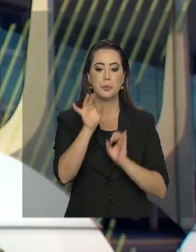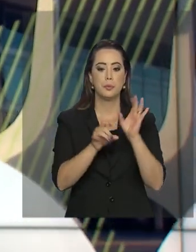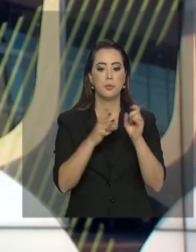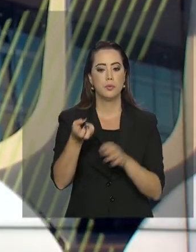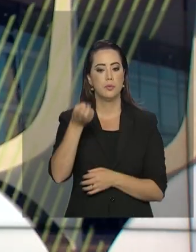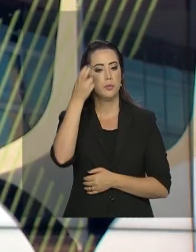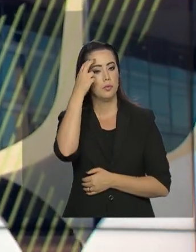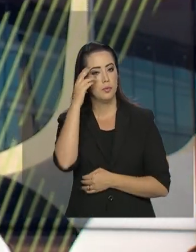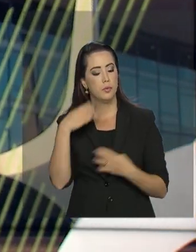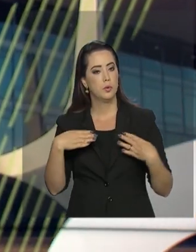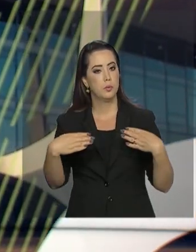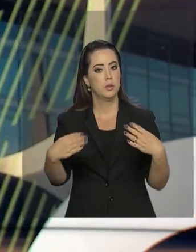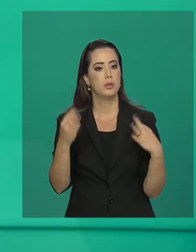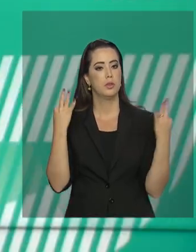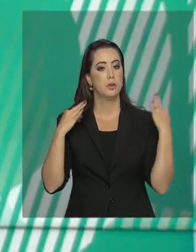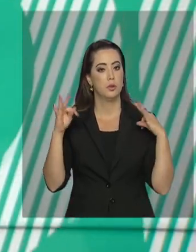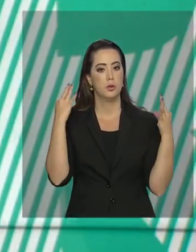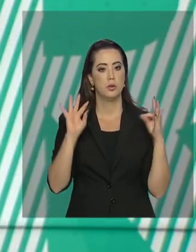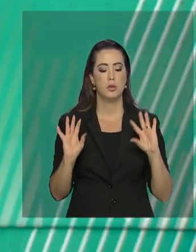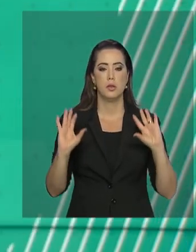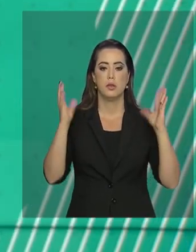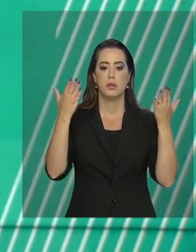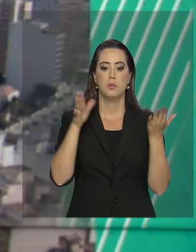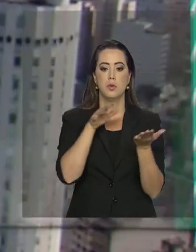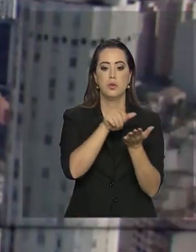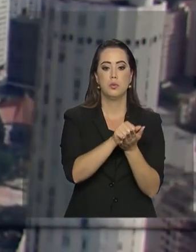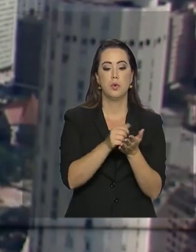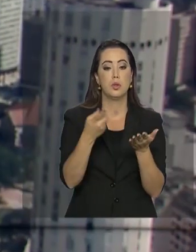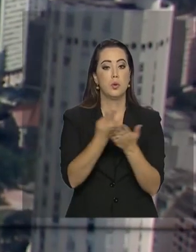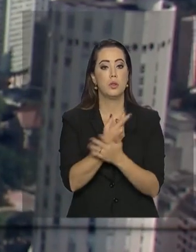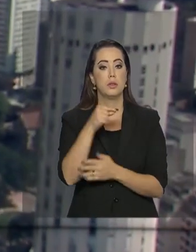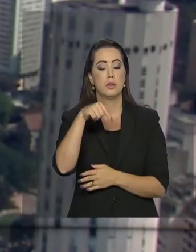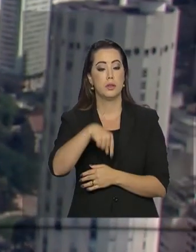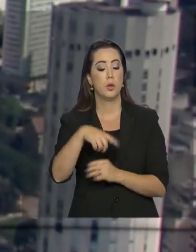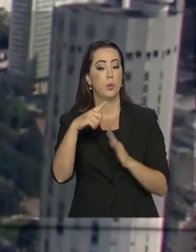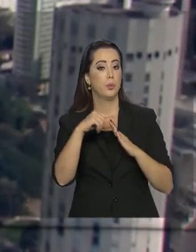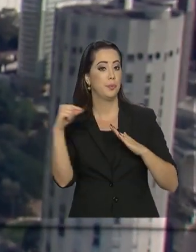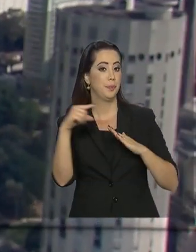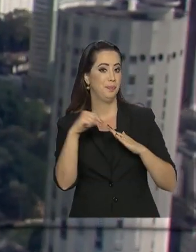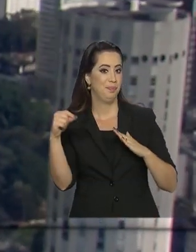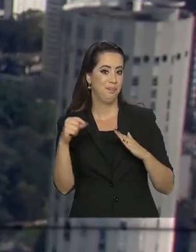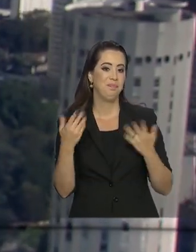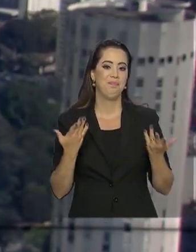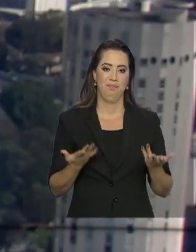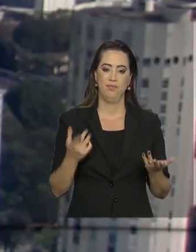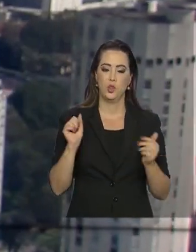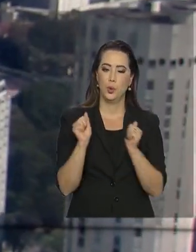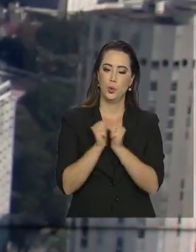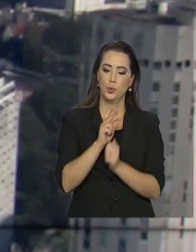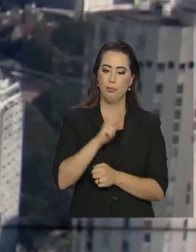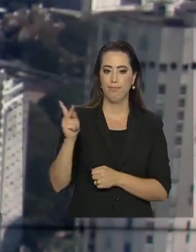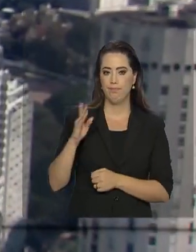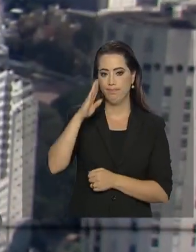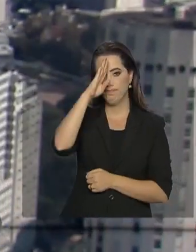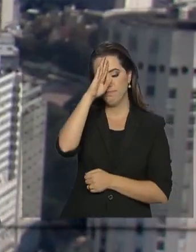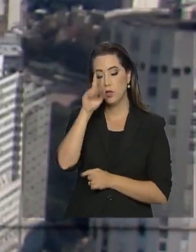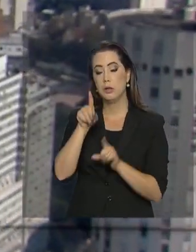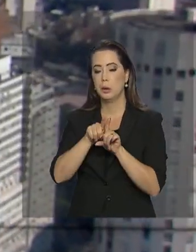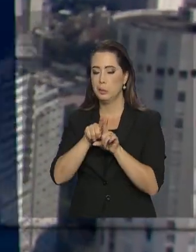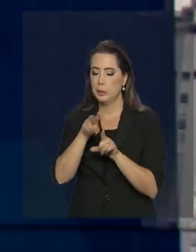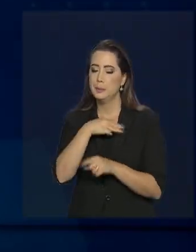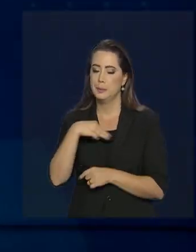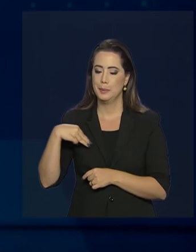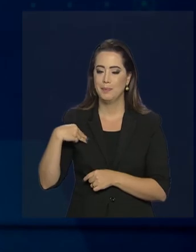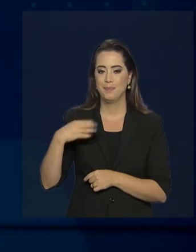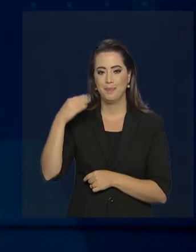Cultura do Ministério do Turismo. A cerimônia de posse foi hoje no Palácio do Planalto. Ao lado do presidente Jair Bolsonaro e da